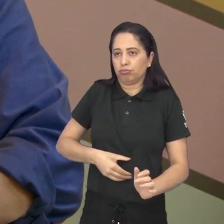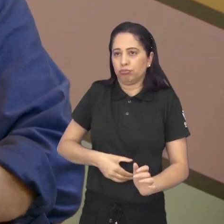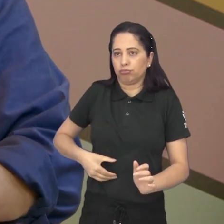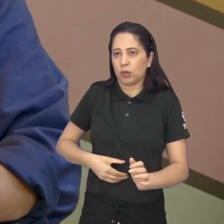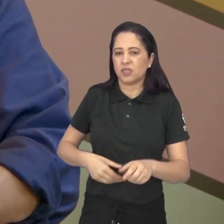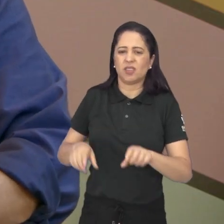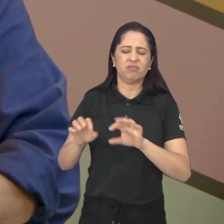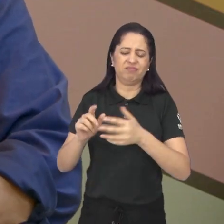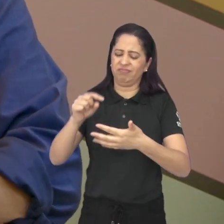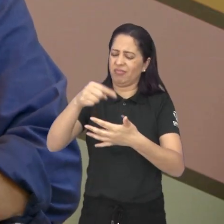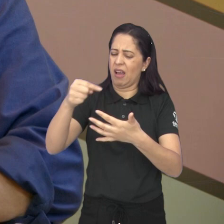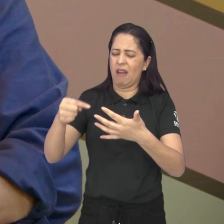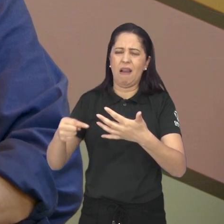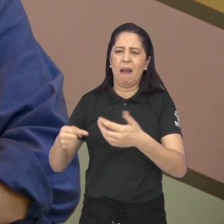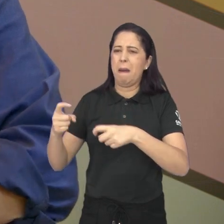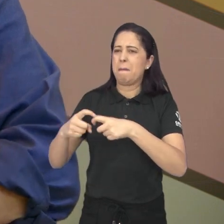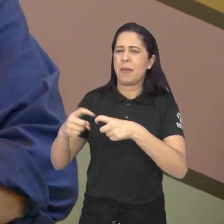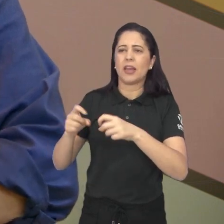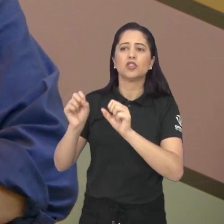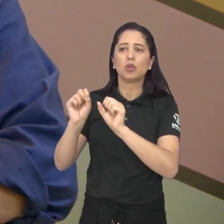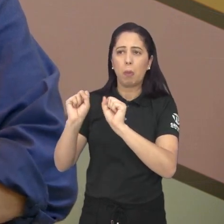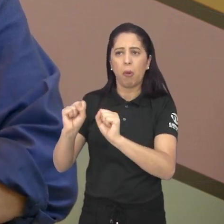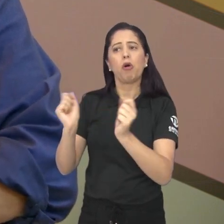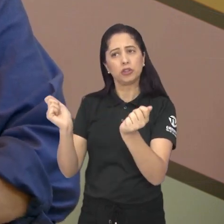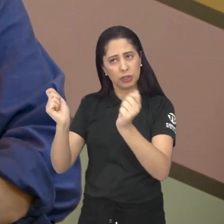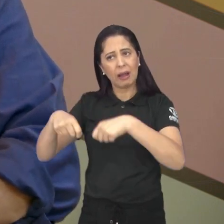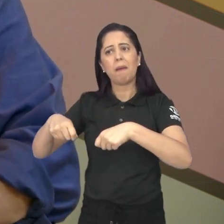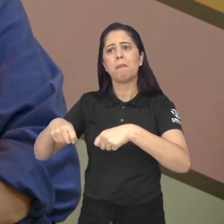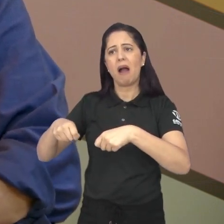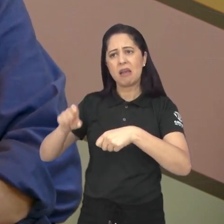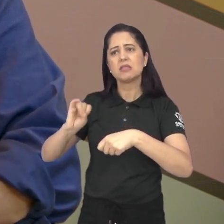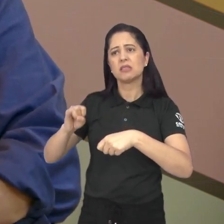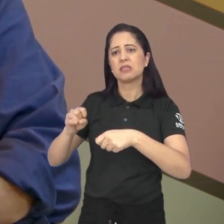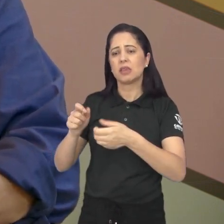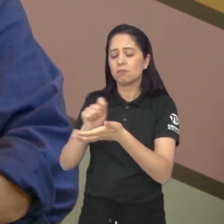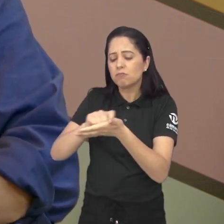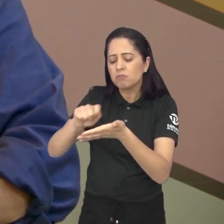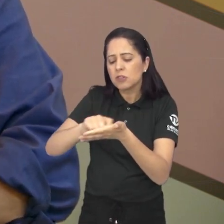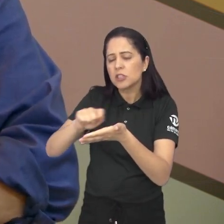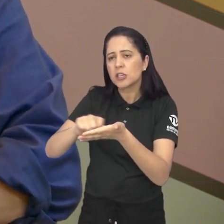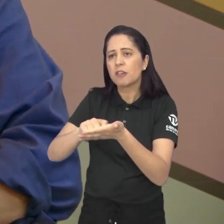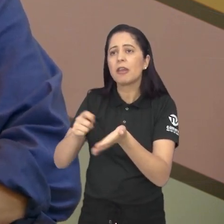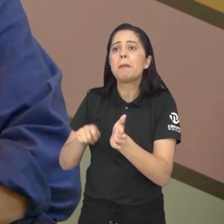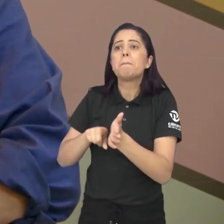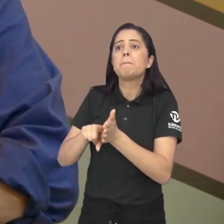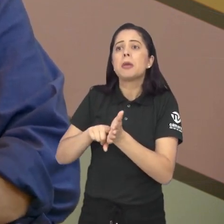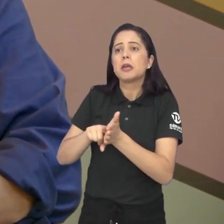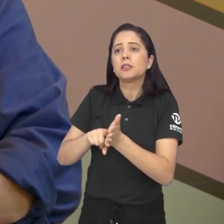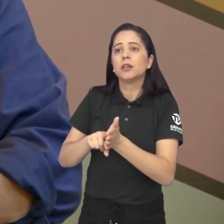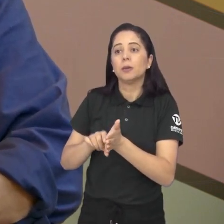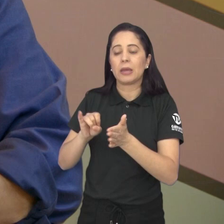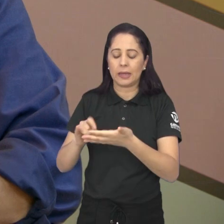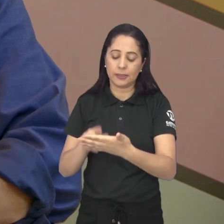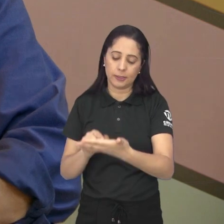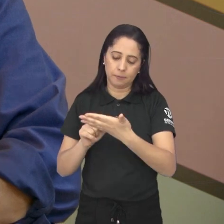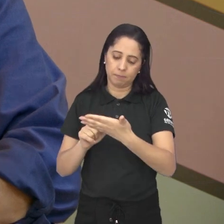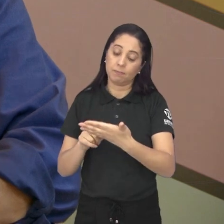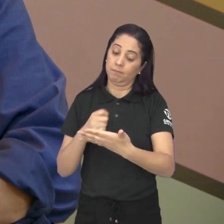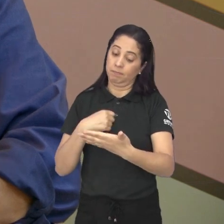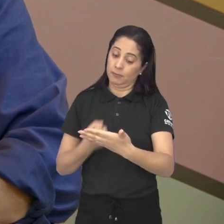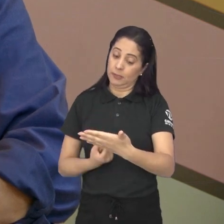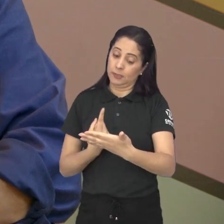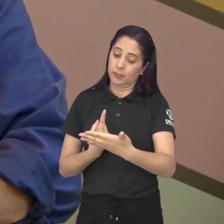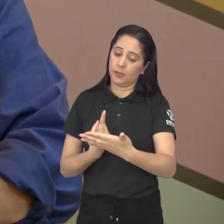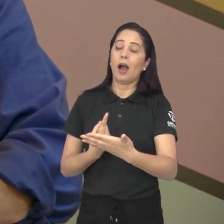gastrocirurgião, clínico geral, enfim, qualquer médico está habilitado a fazer um pedido de colonoscopia. E aí, se tiver alguma alteração importante,